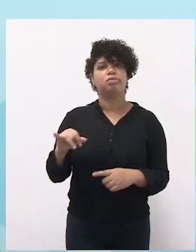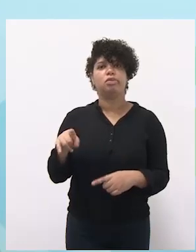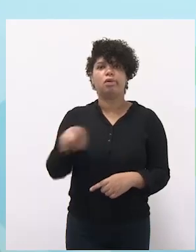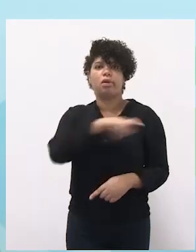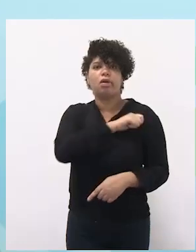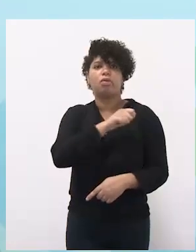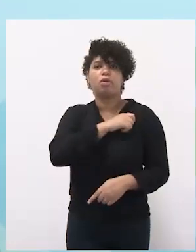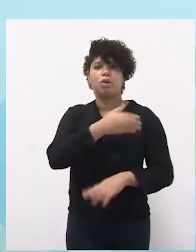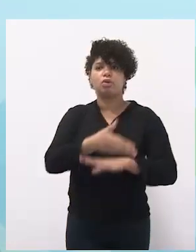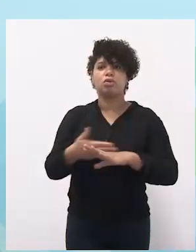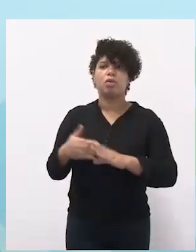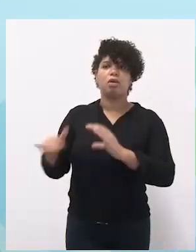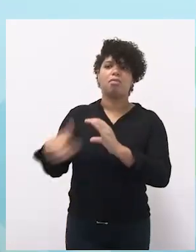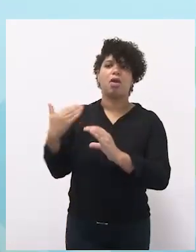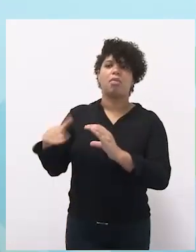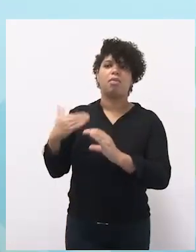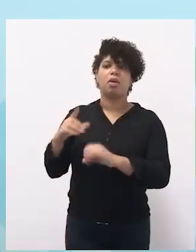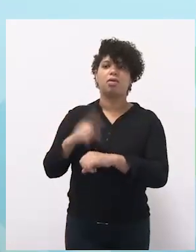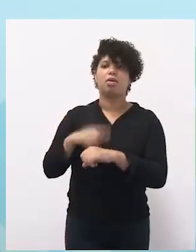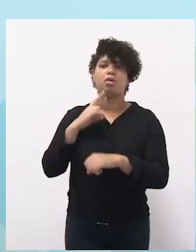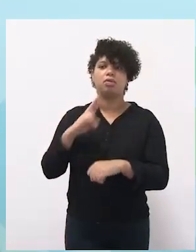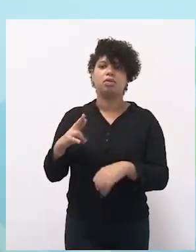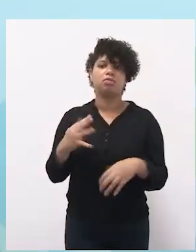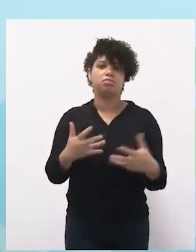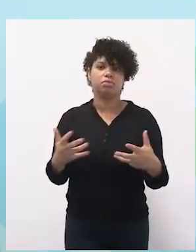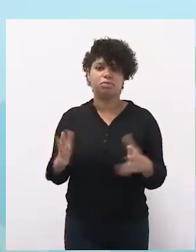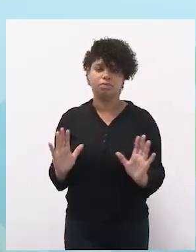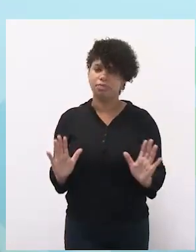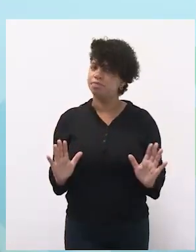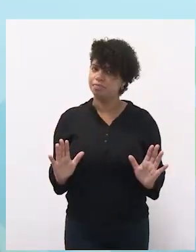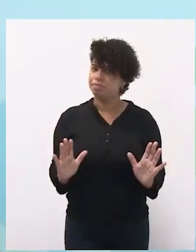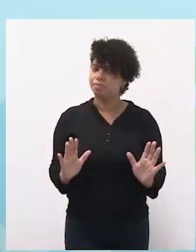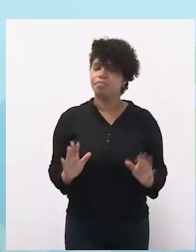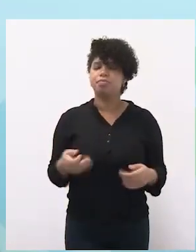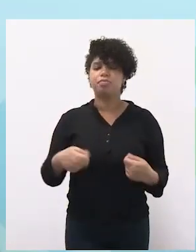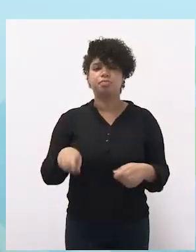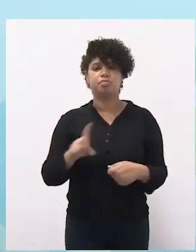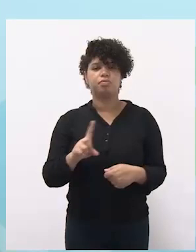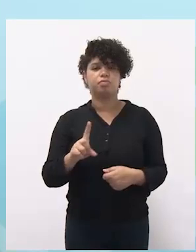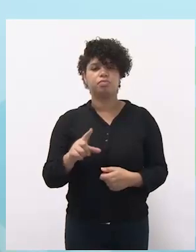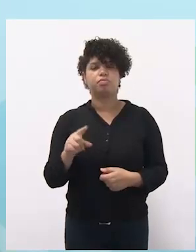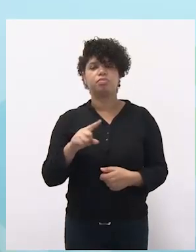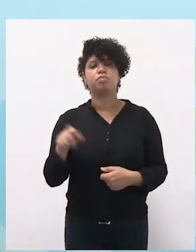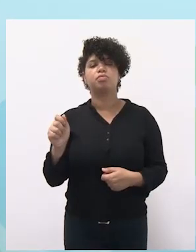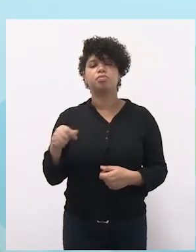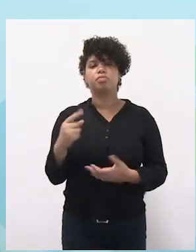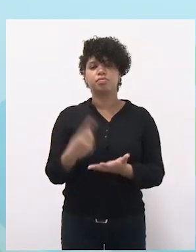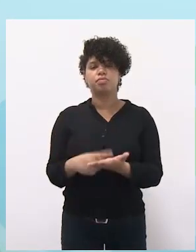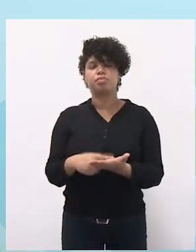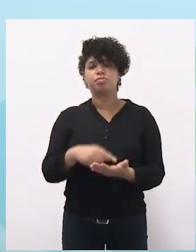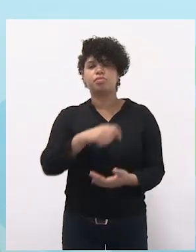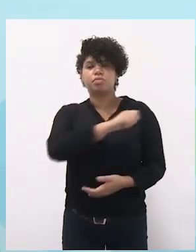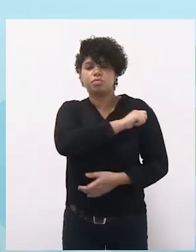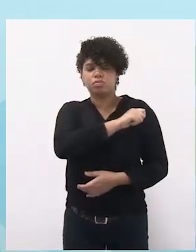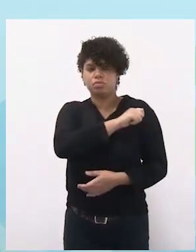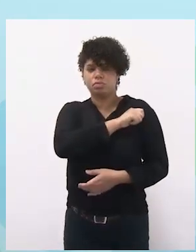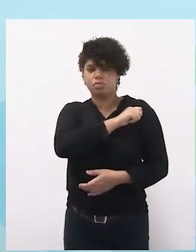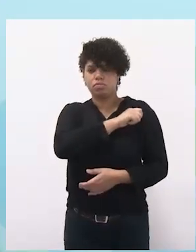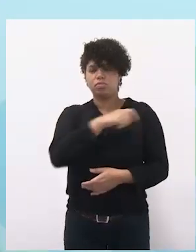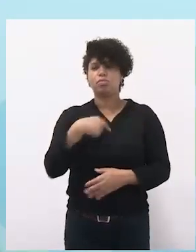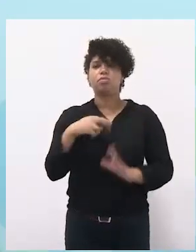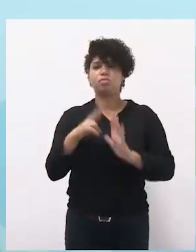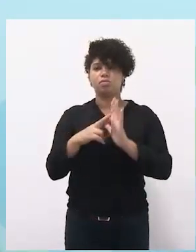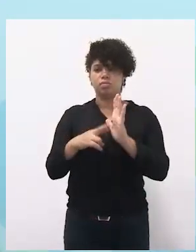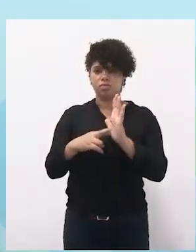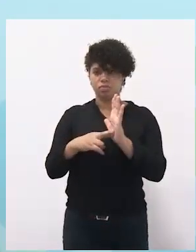que as pessoas querem tudo no imediatismo, né? Então, é importante vocês colocarem também isso para os seus alunos e a gente colocar regras,